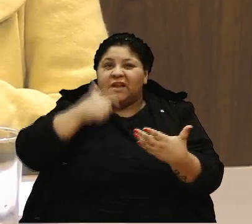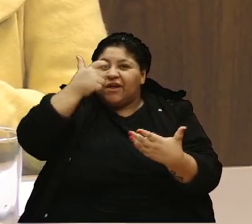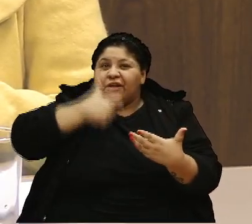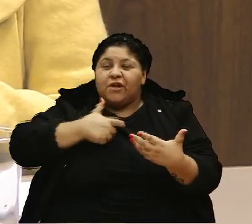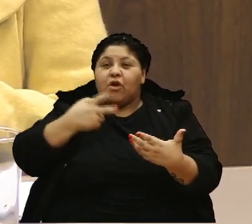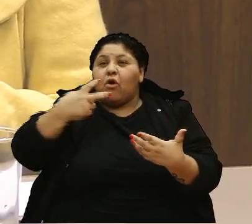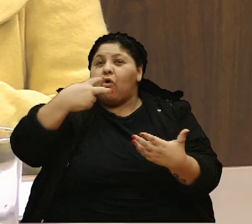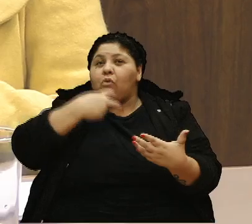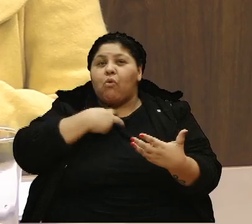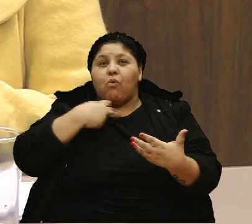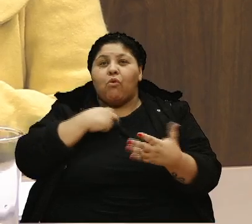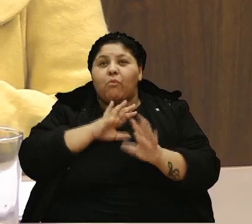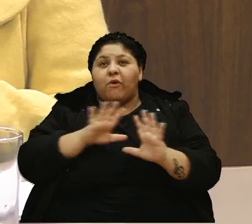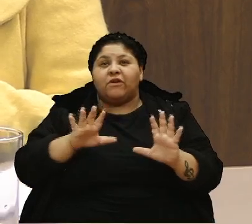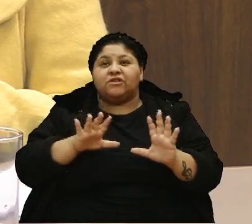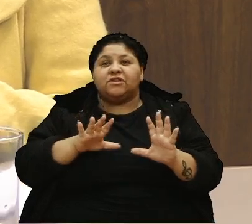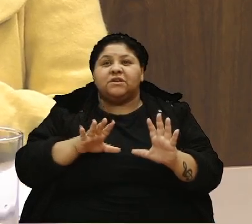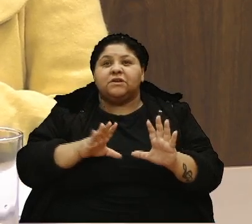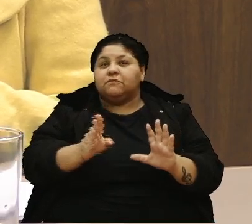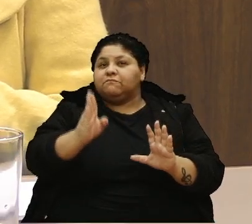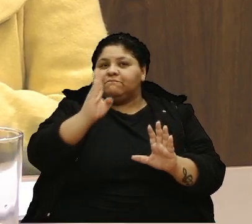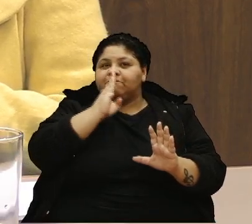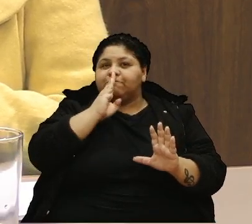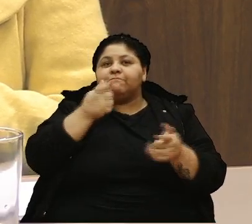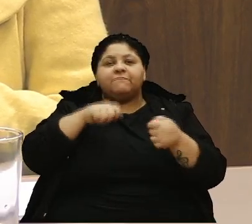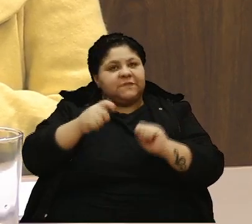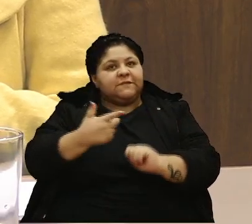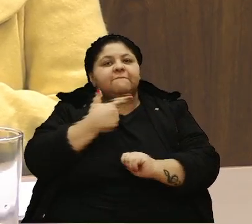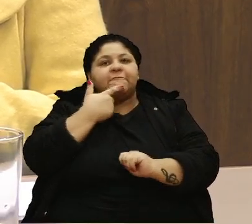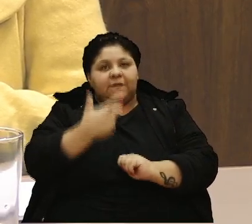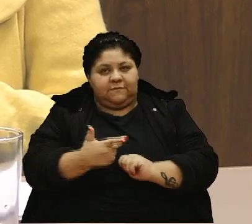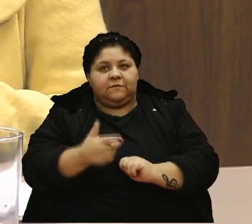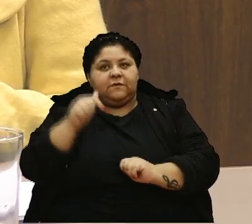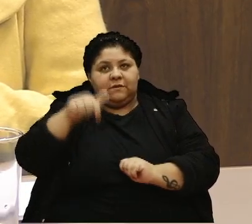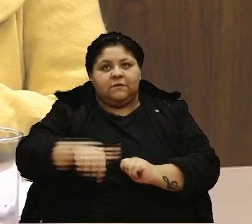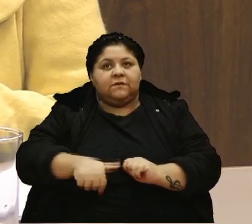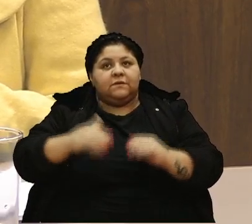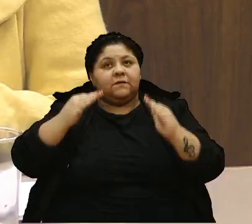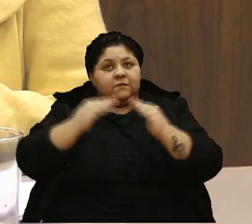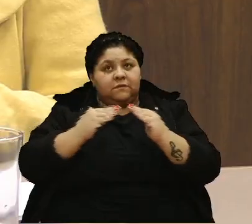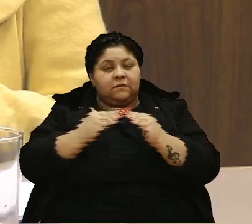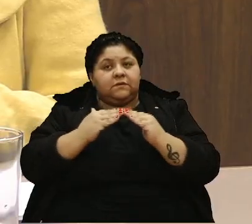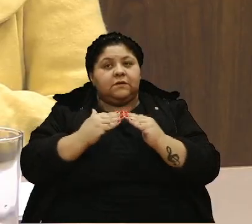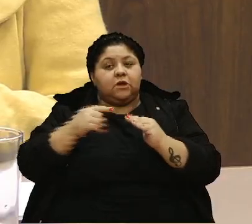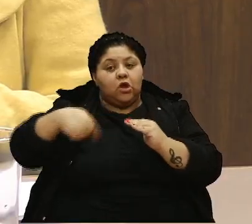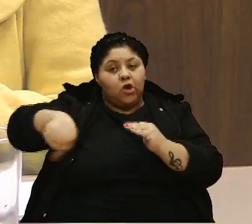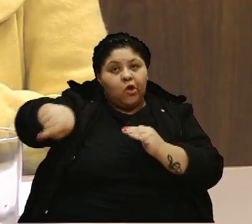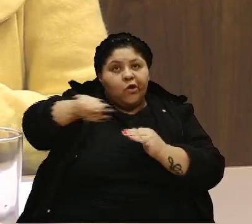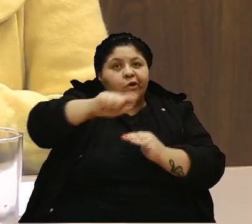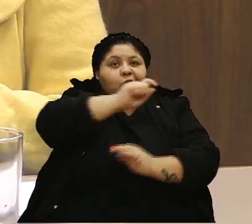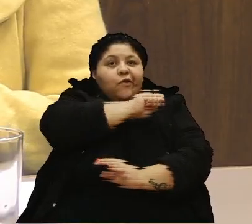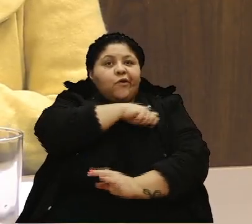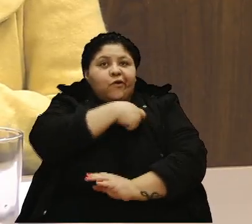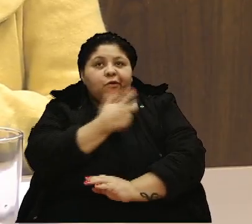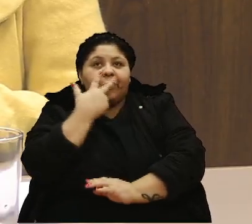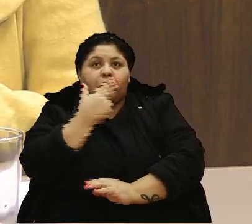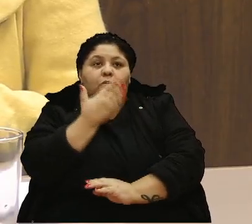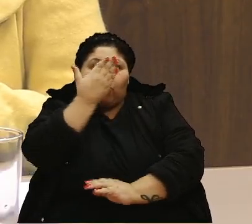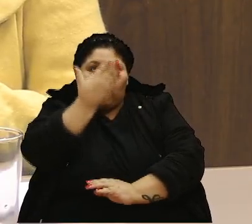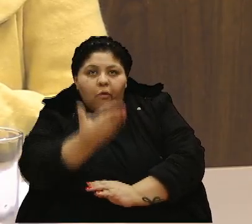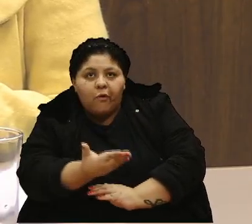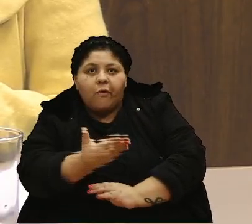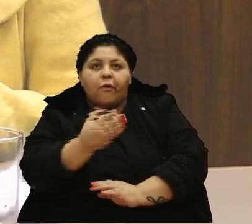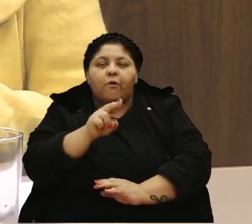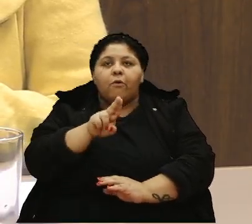não pode deixar de falar sobre isso, reforçar essa questão aqui dentro desta casa, de que as nossas fiscalizações, igual você foi